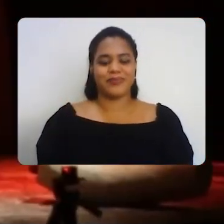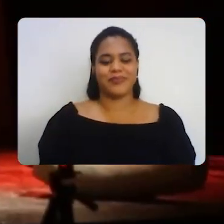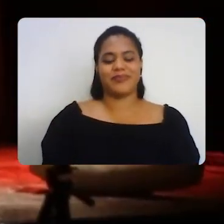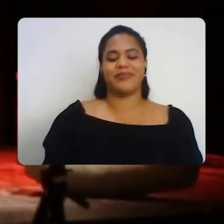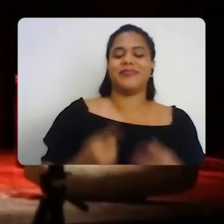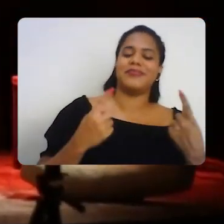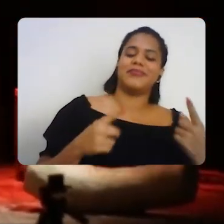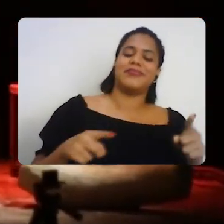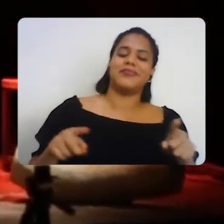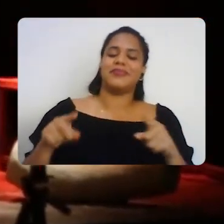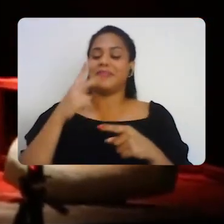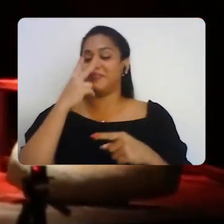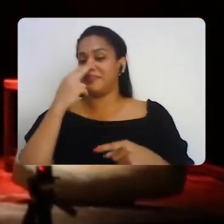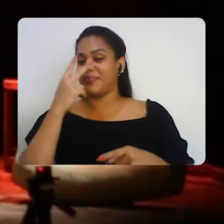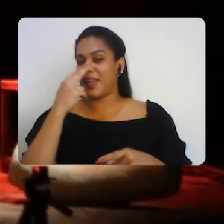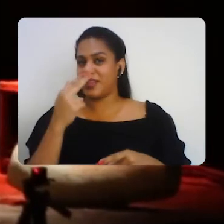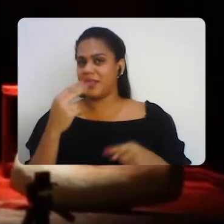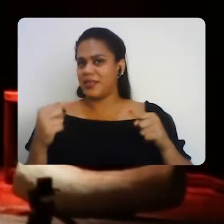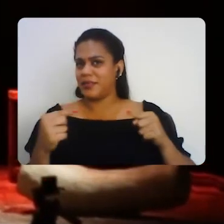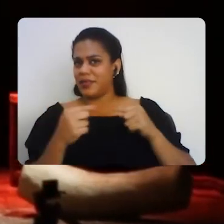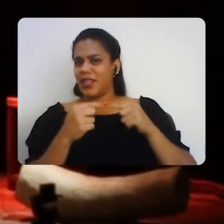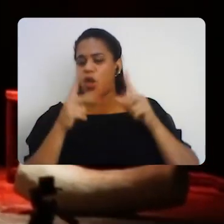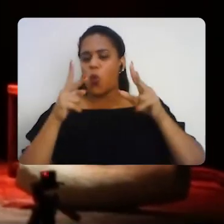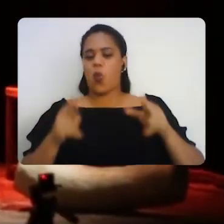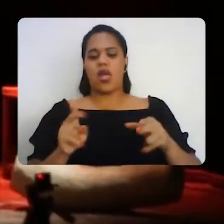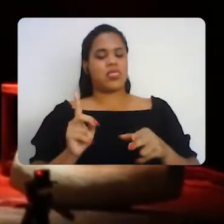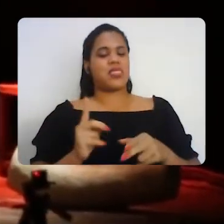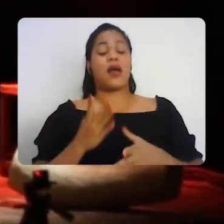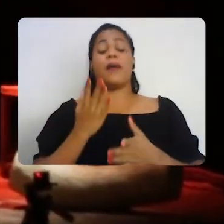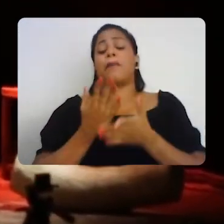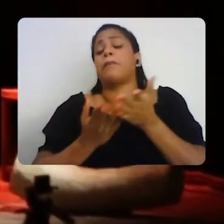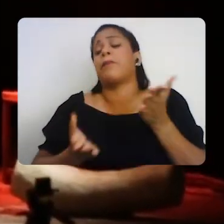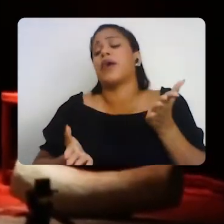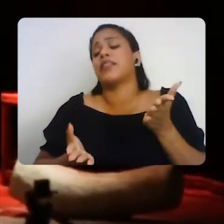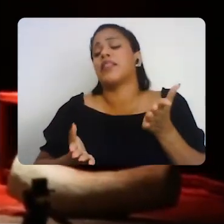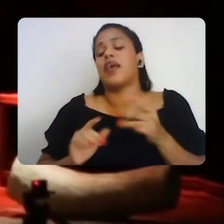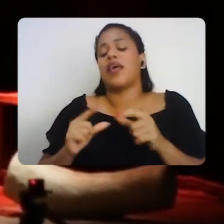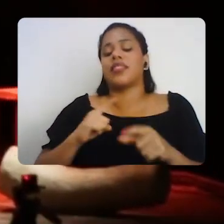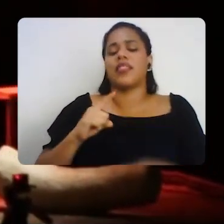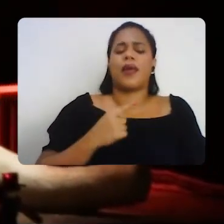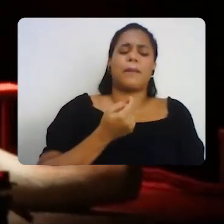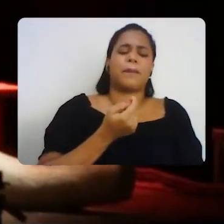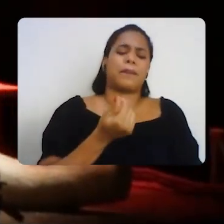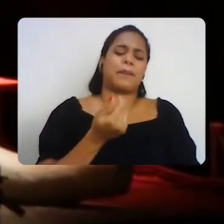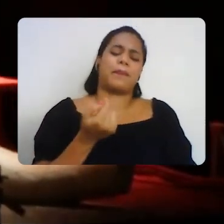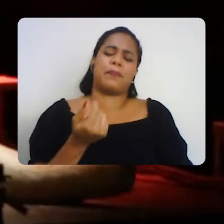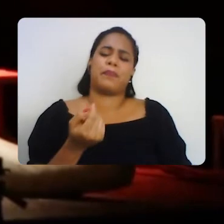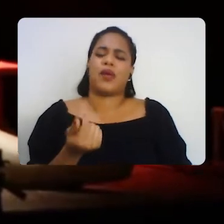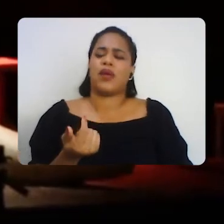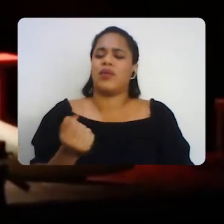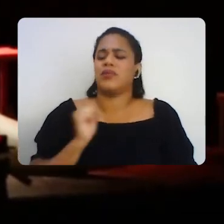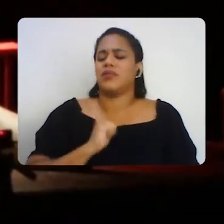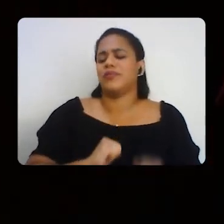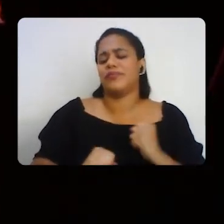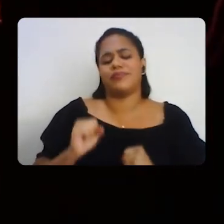Mas não são como se parecem. Perder pra quem tem pouco